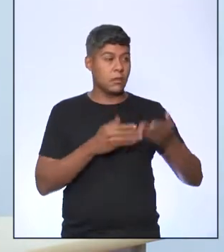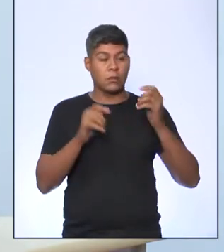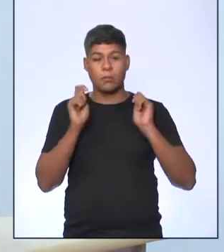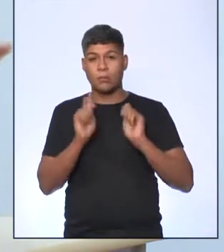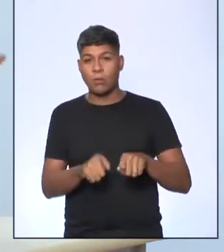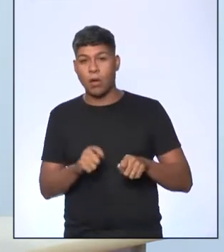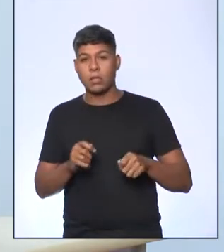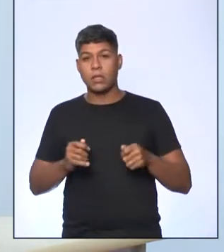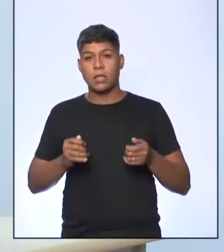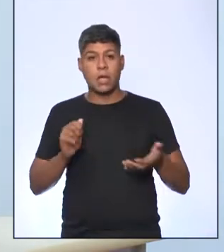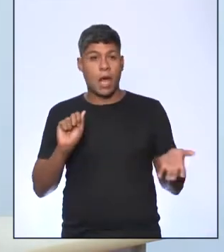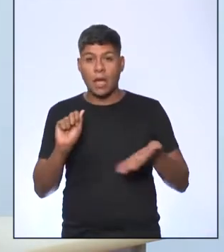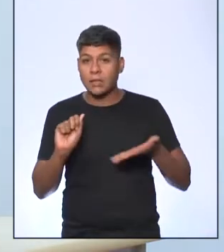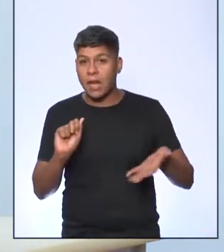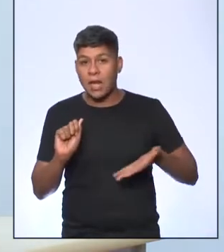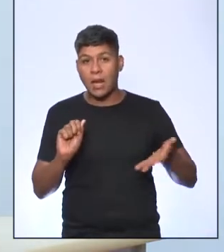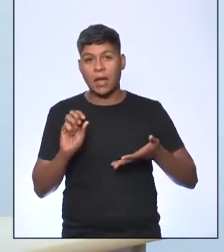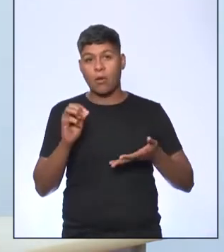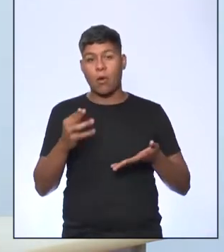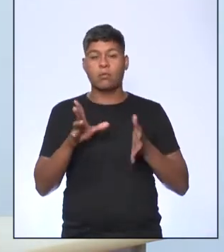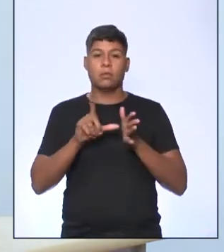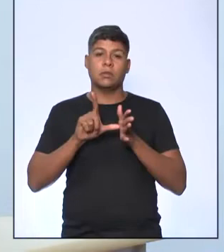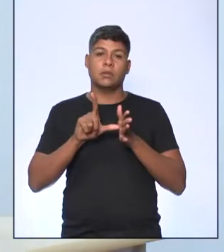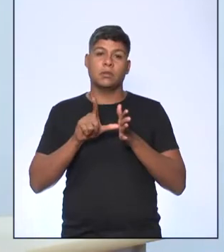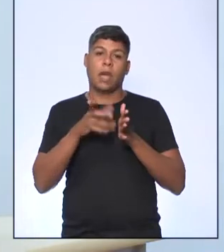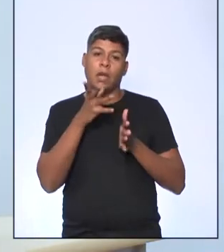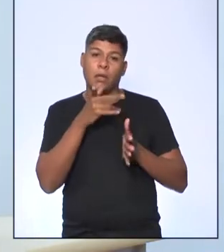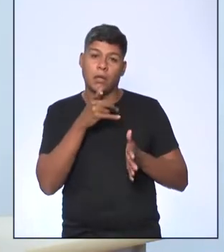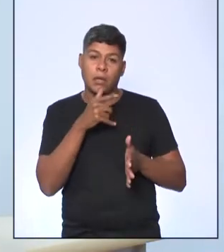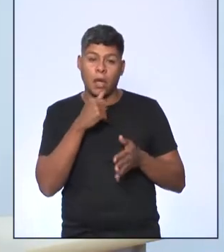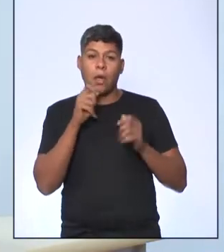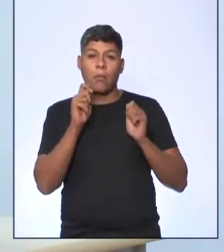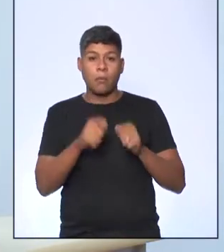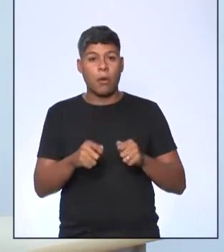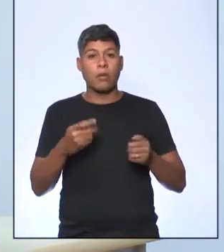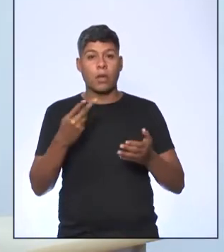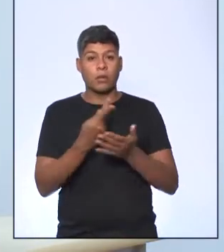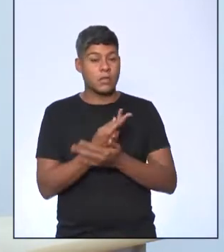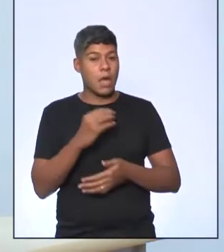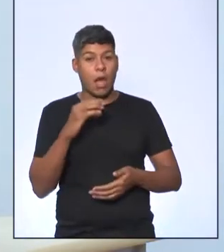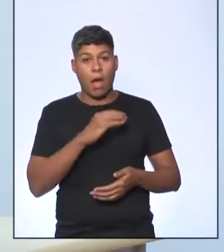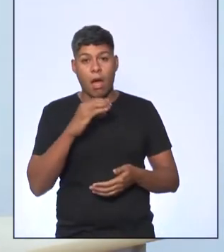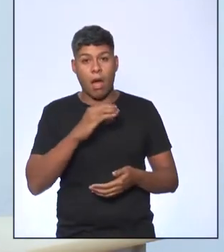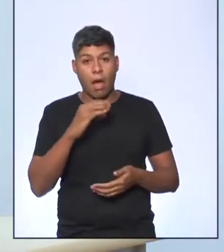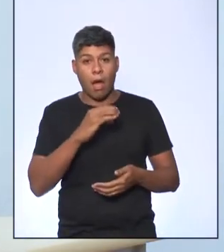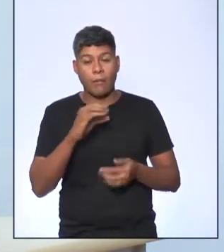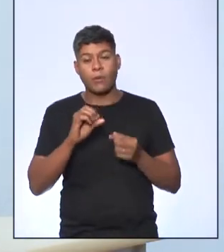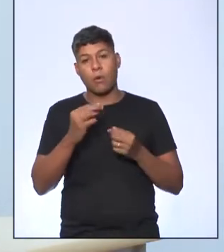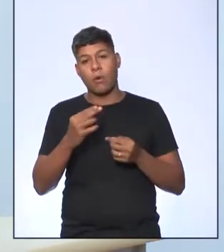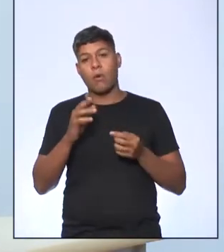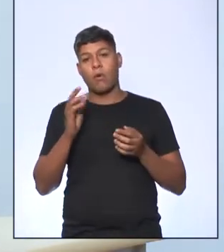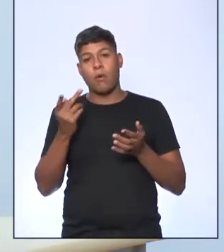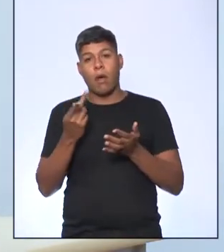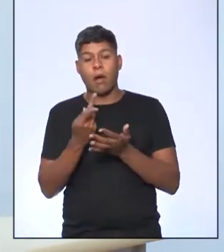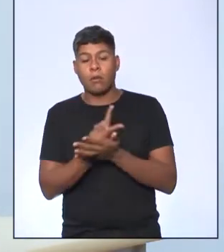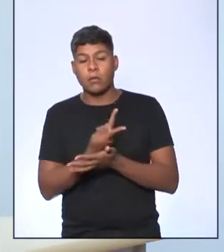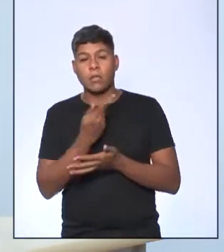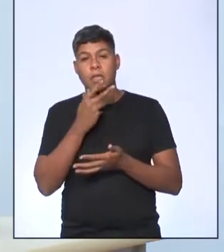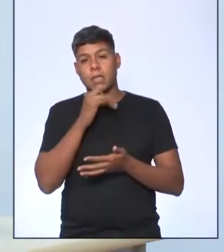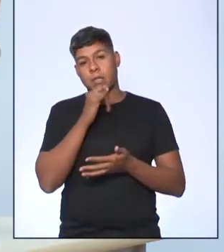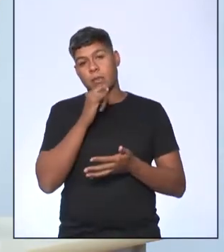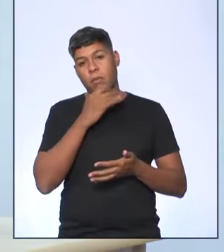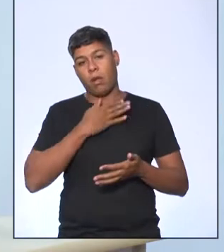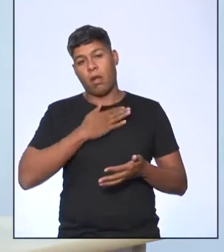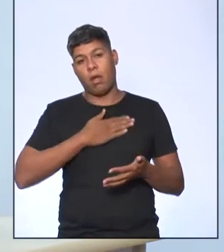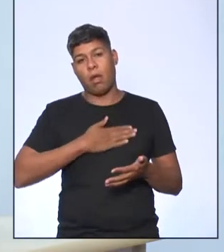ser aceleradas ou elas podem ser retardadas. Eu posso fazer com que elas aconteçam mais rápido ou que elas aconteçam de forma mais lenta, que